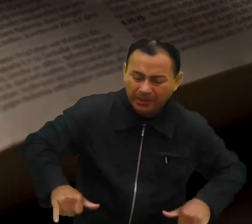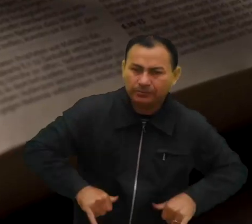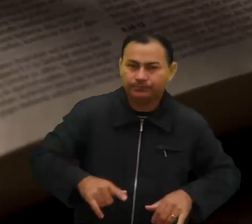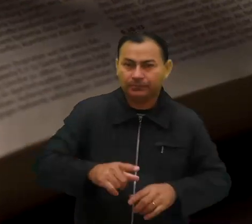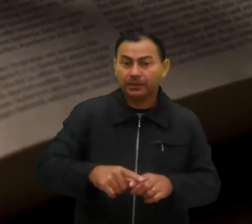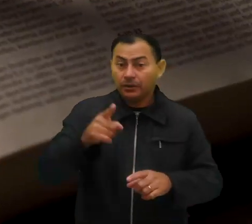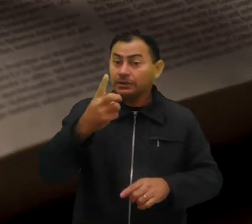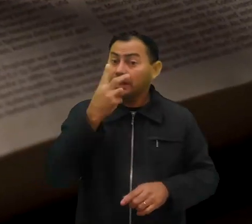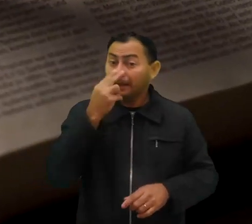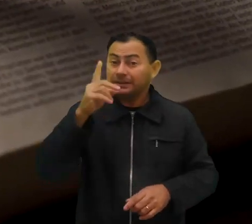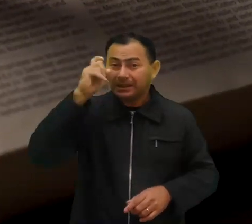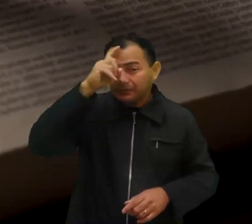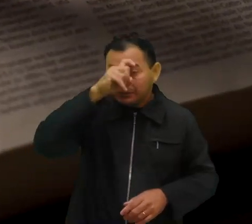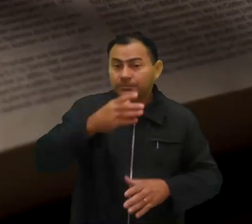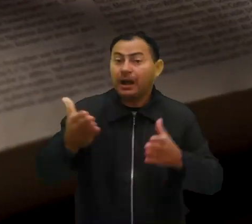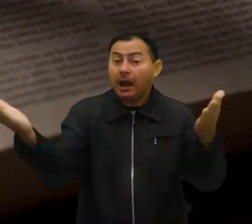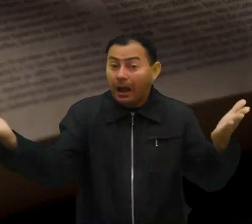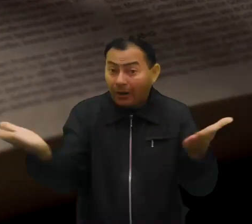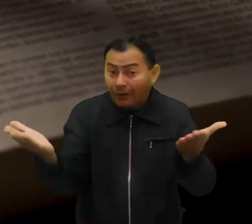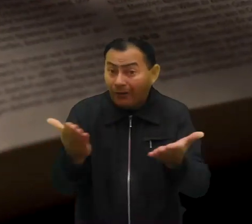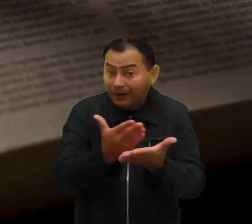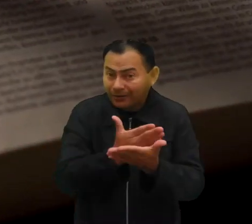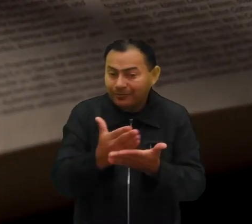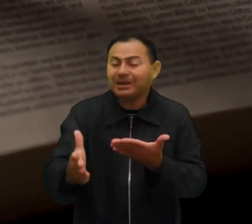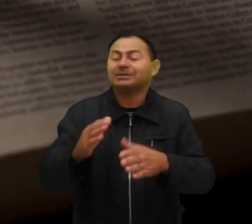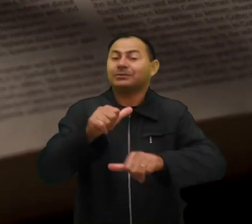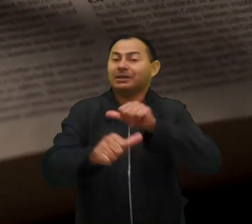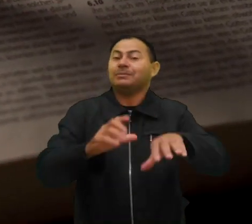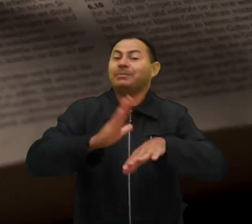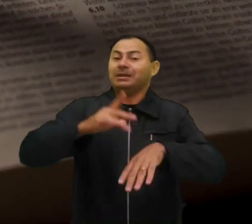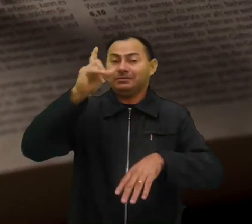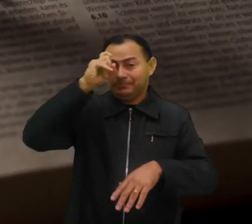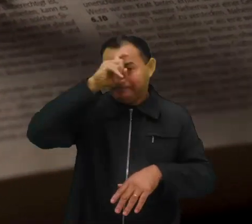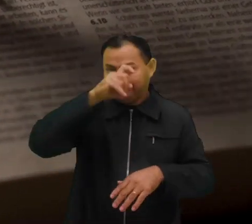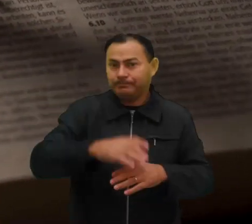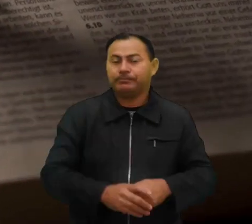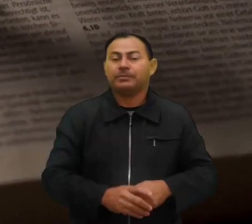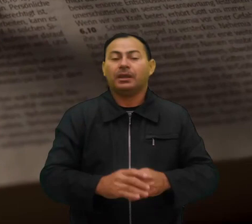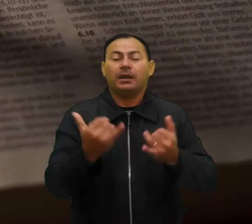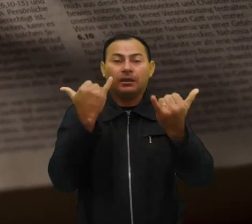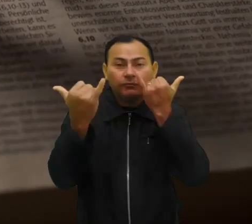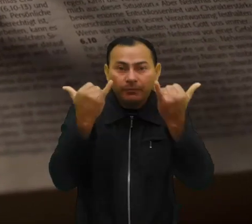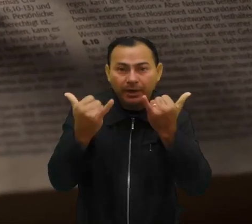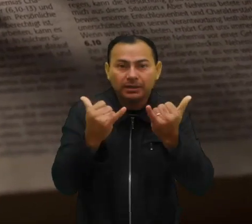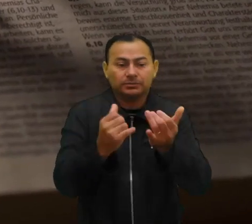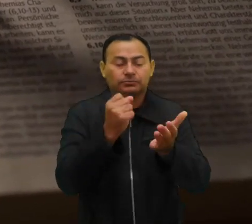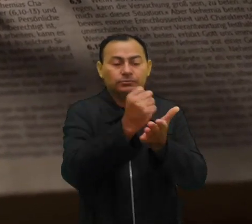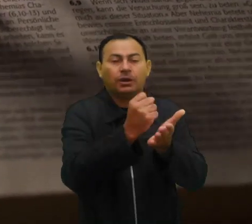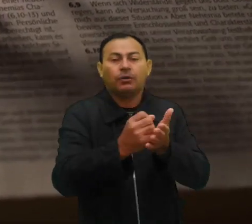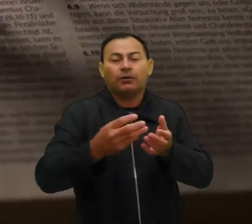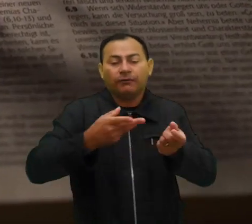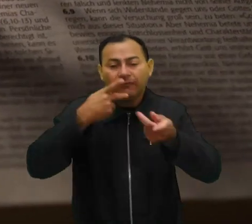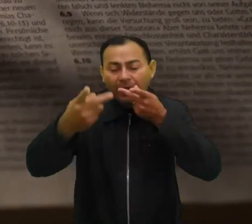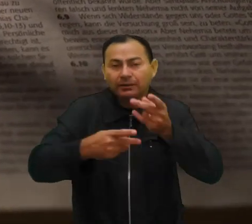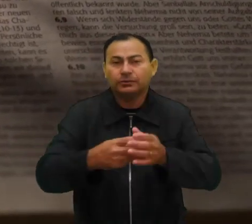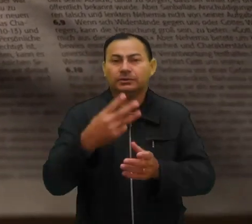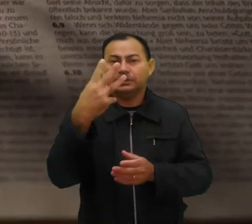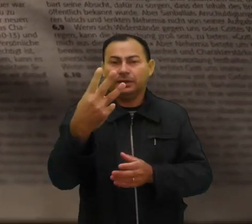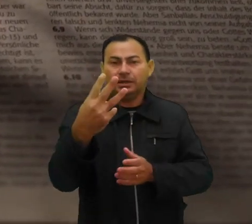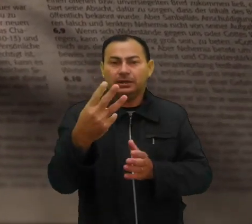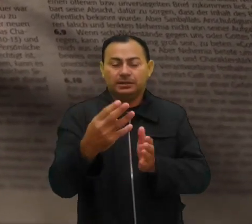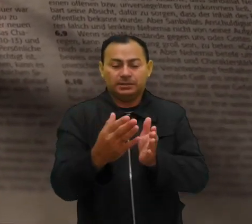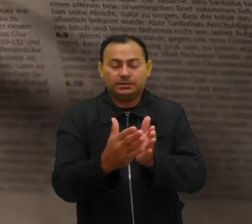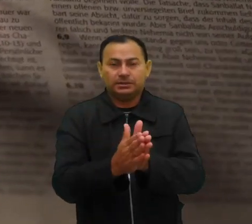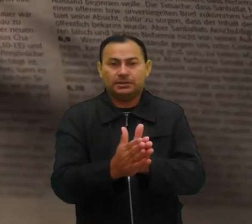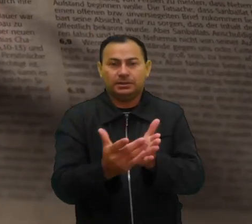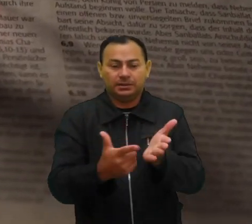está complicado, agora é que as coisas começam a ficar difíceis. Há informações ou comentários sobre os 3 tipos